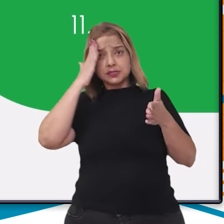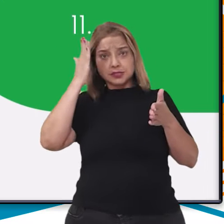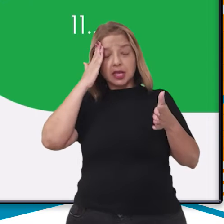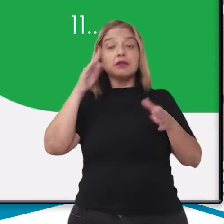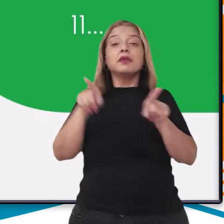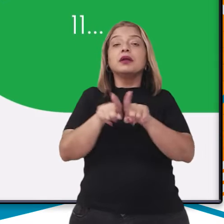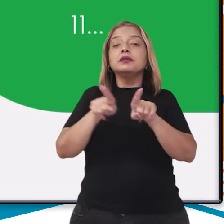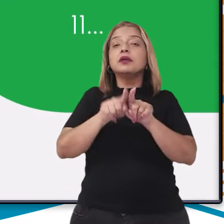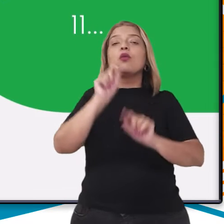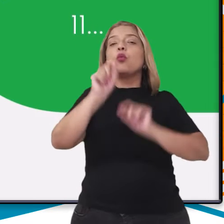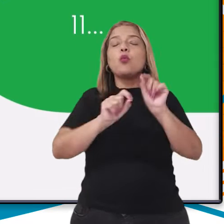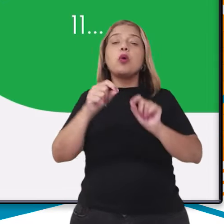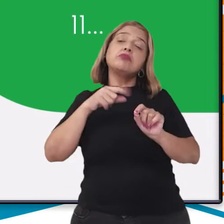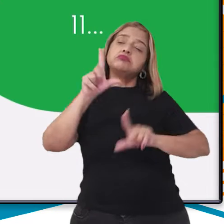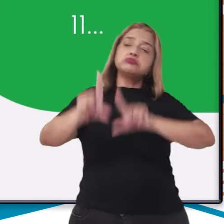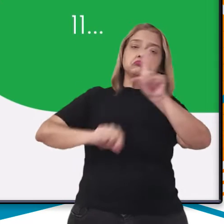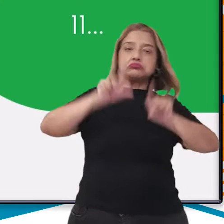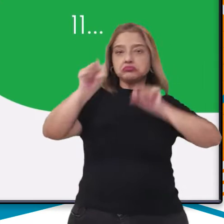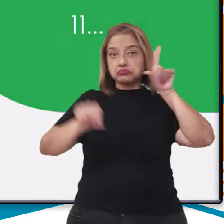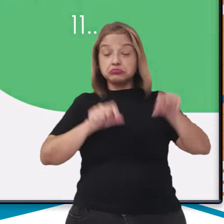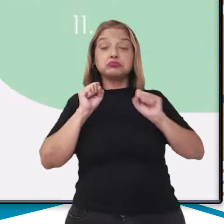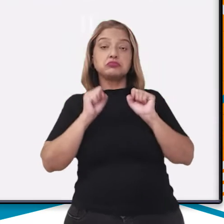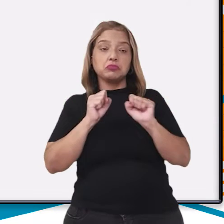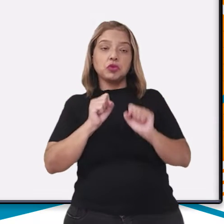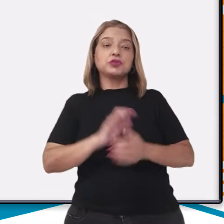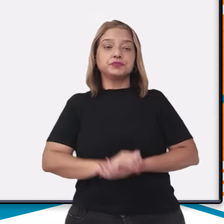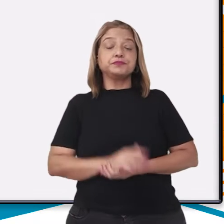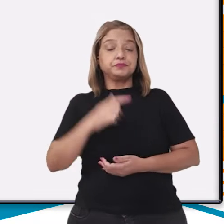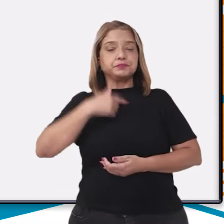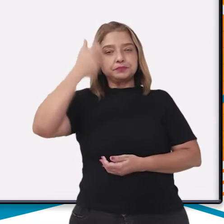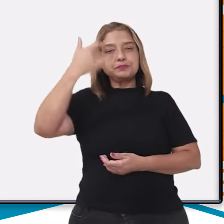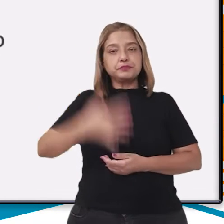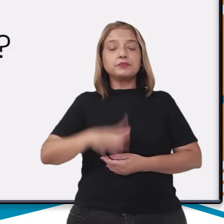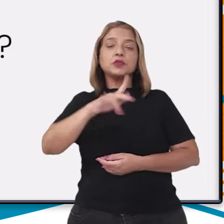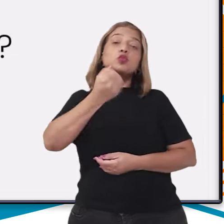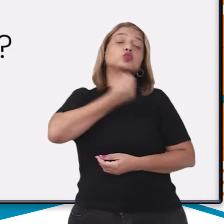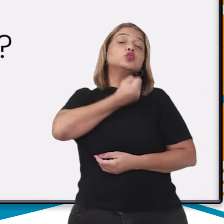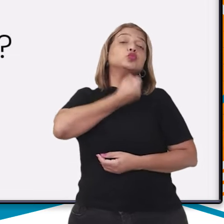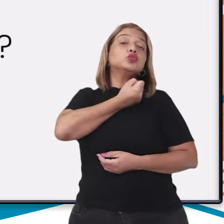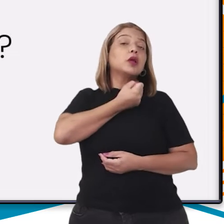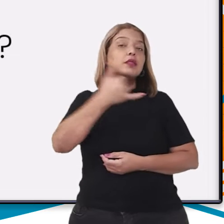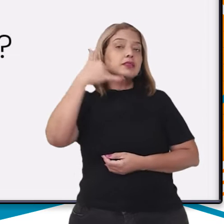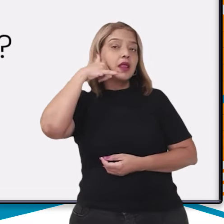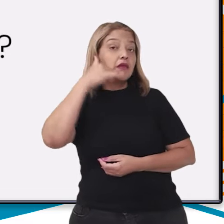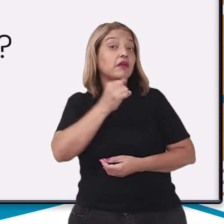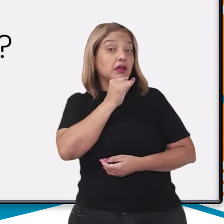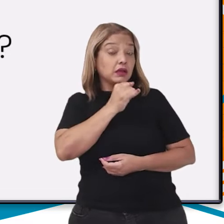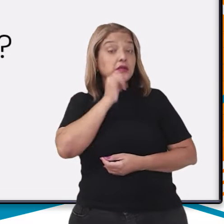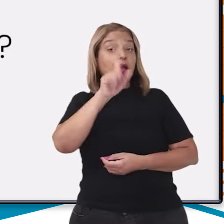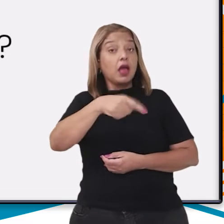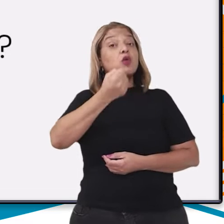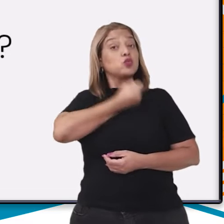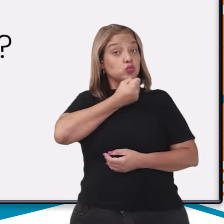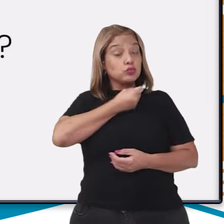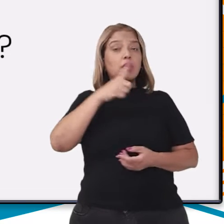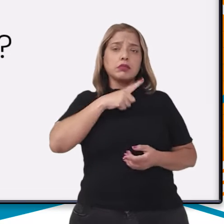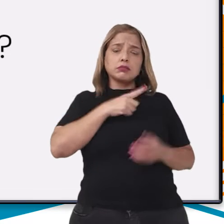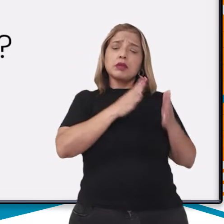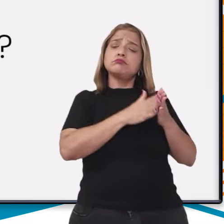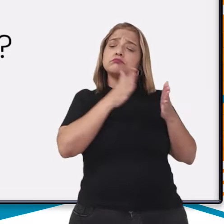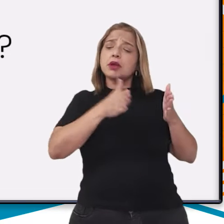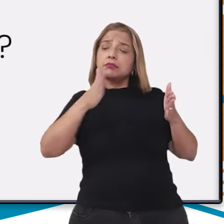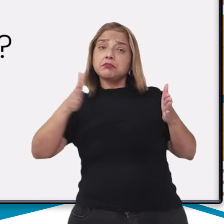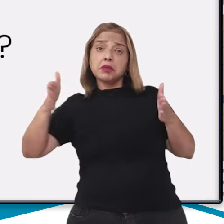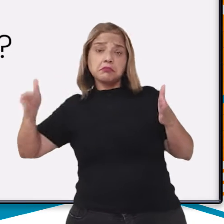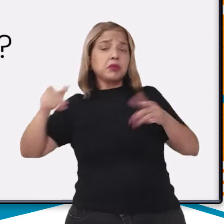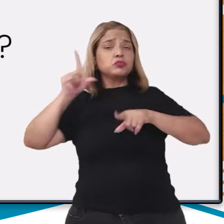lógica, como também podemos fazer de forma aleatória. Explico. O número do telefone, por exemplo, é uma sequência de